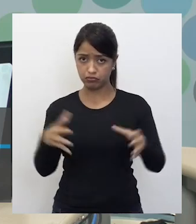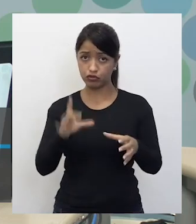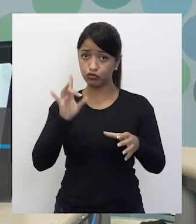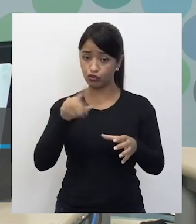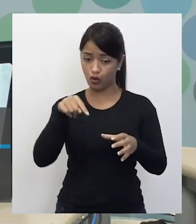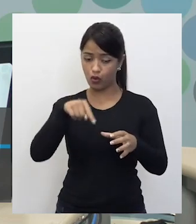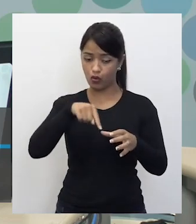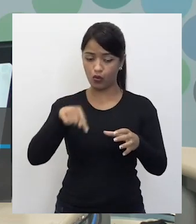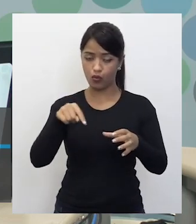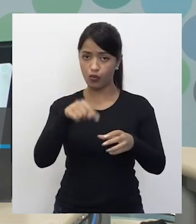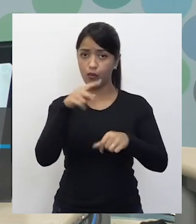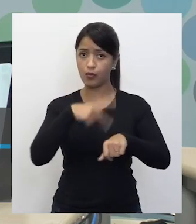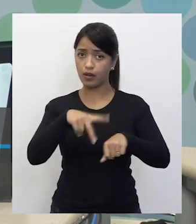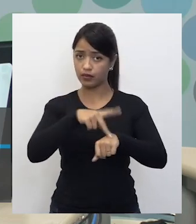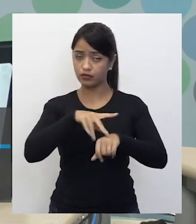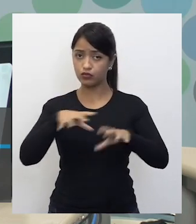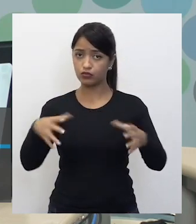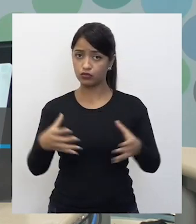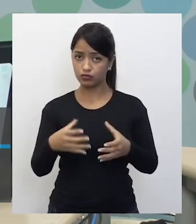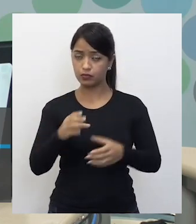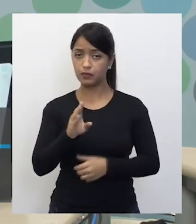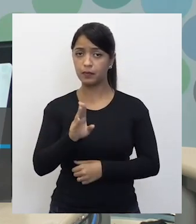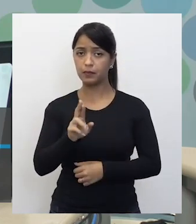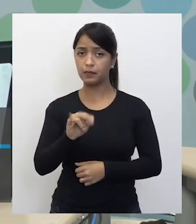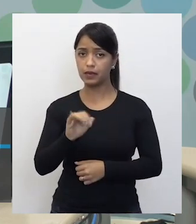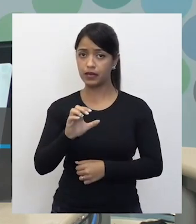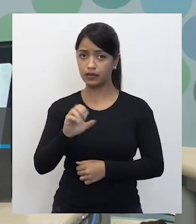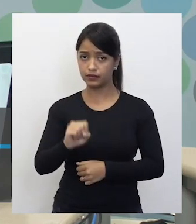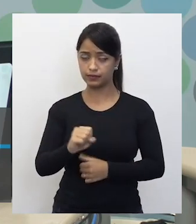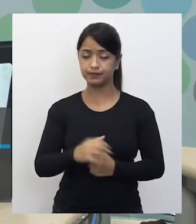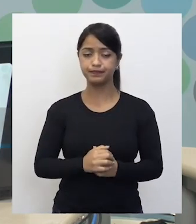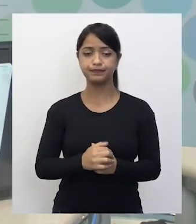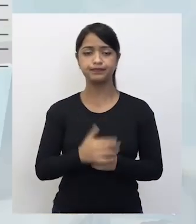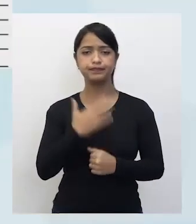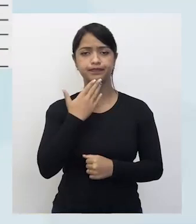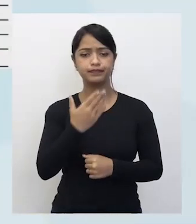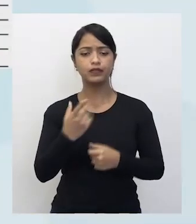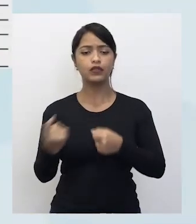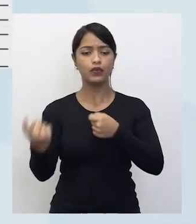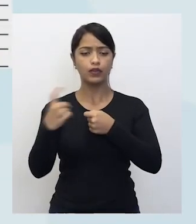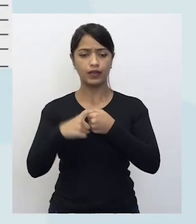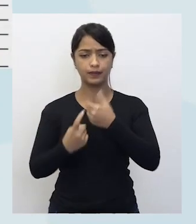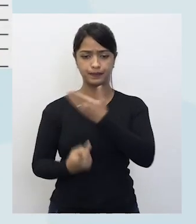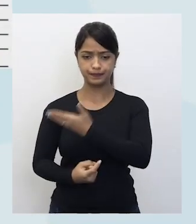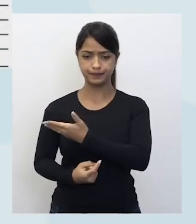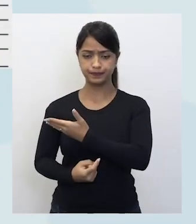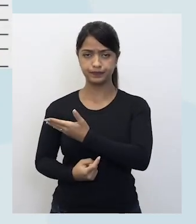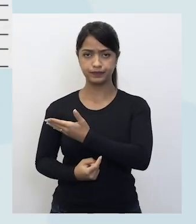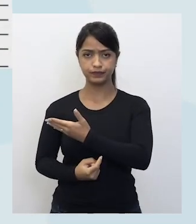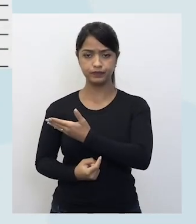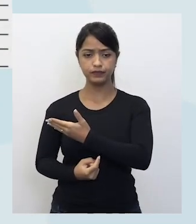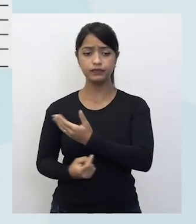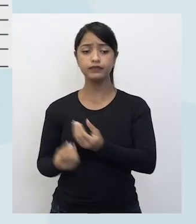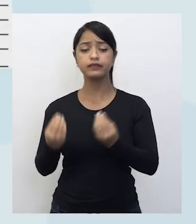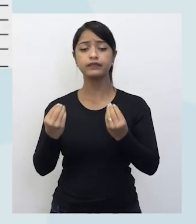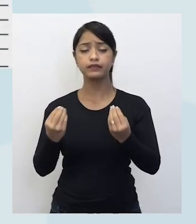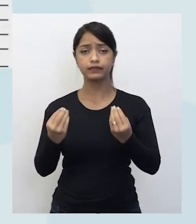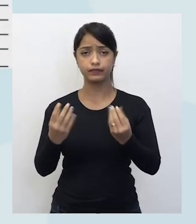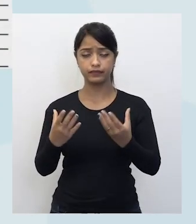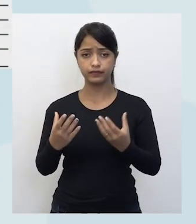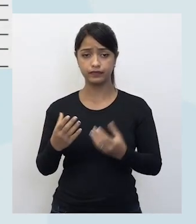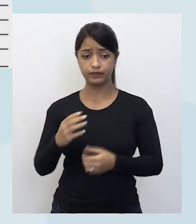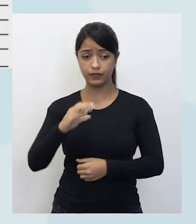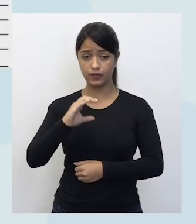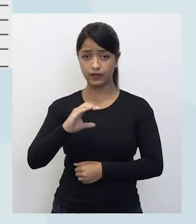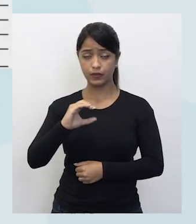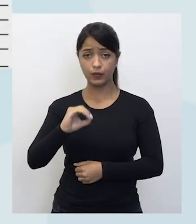aí nesses países. Eu vou pedir para voltar aquele último dado, justamente para a gente ver CO2